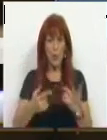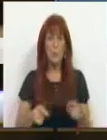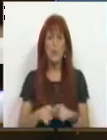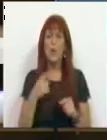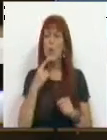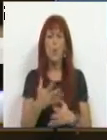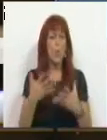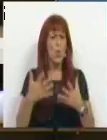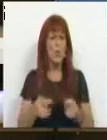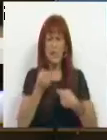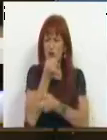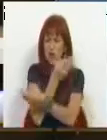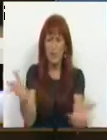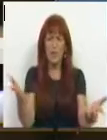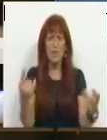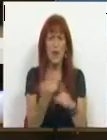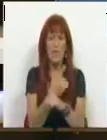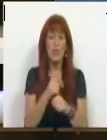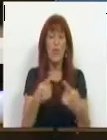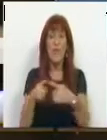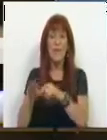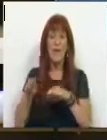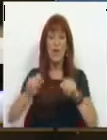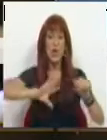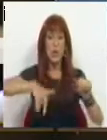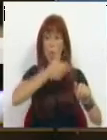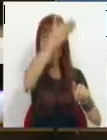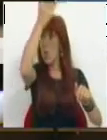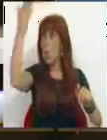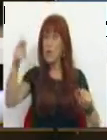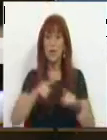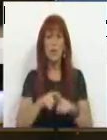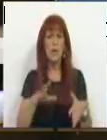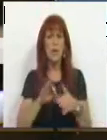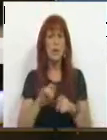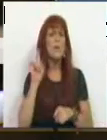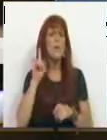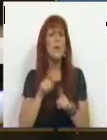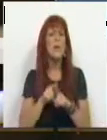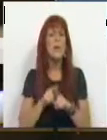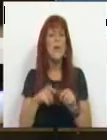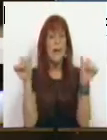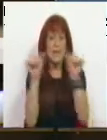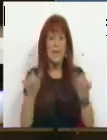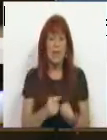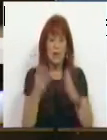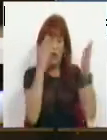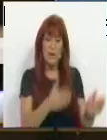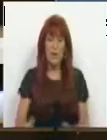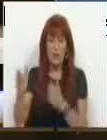O enorme peso dos desperdícios e perdas nas diversas regiões do mundo resulta essencialmente de sistemas